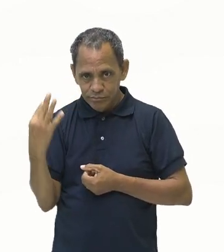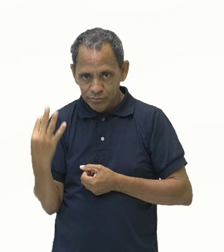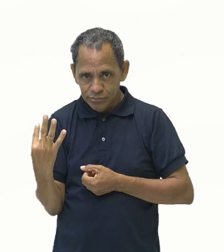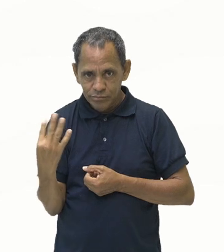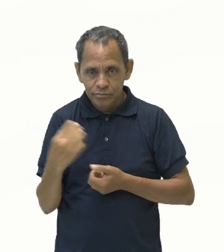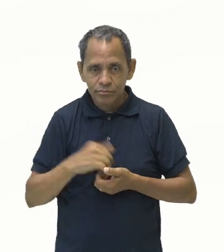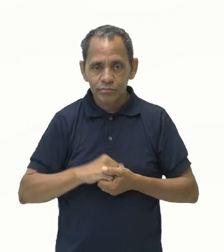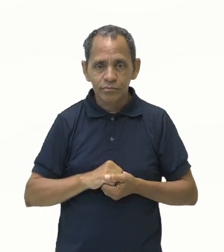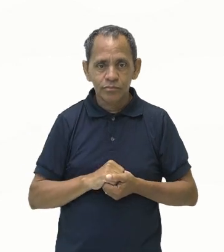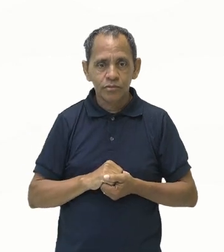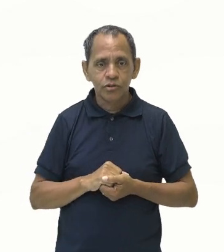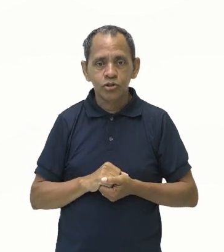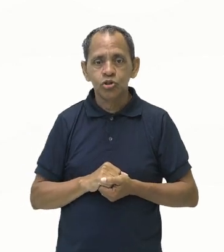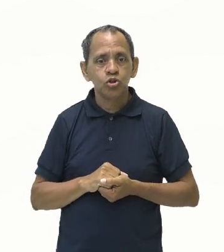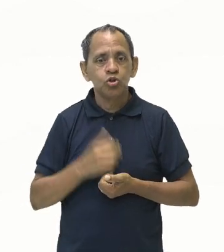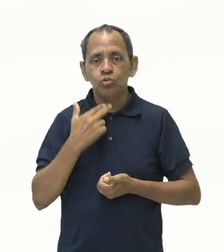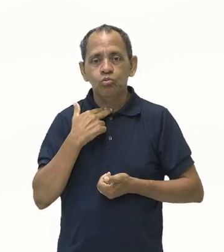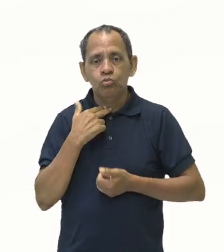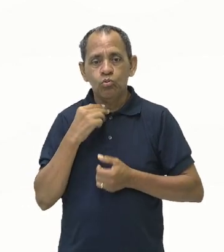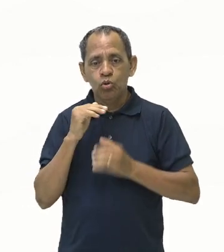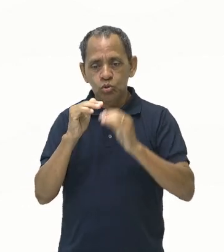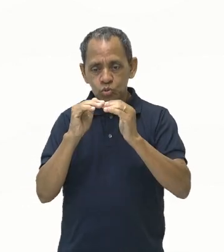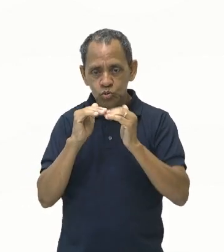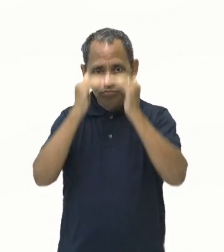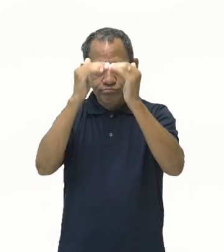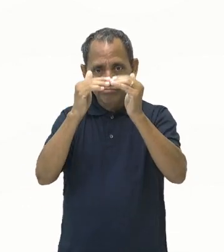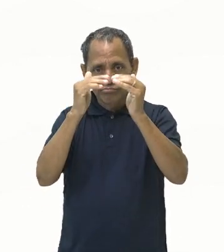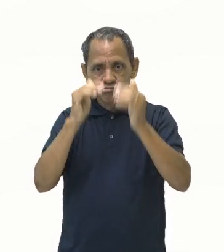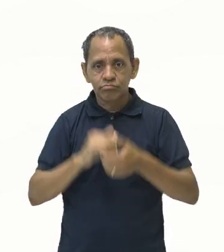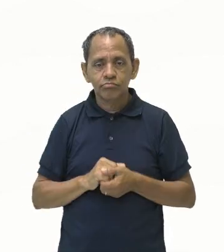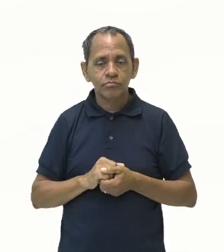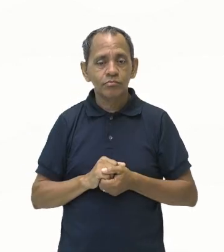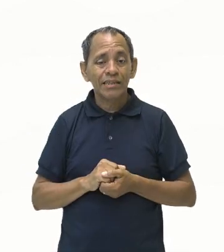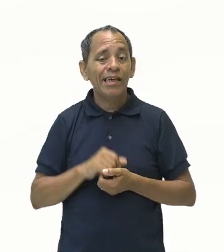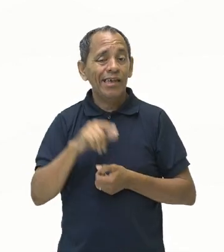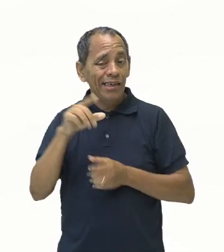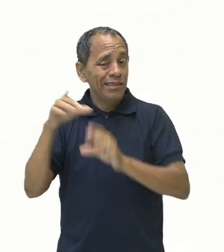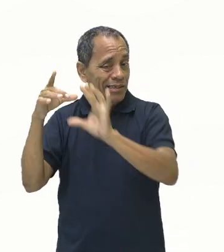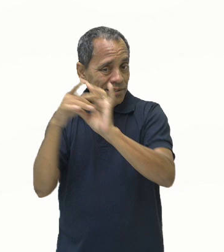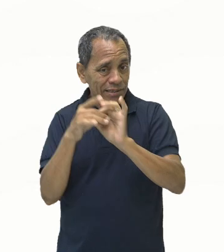não posso subir. Então, essa cadeia é uma cadeia aberta.